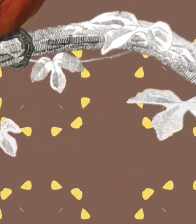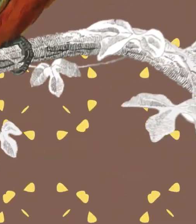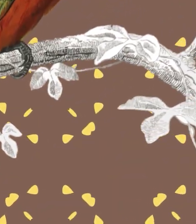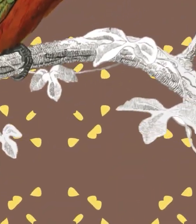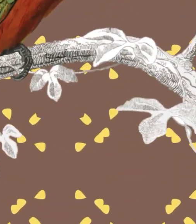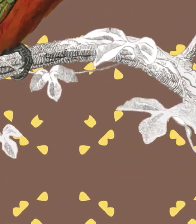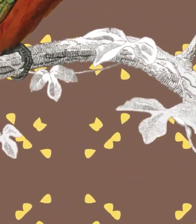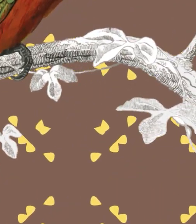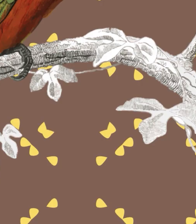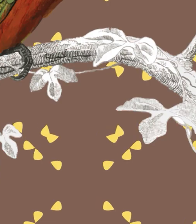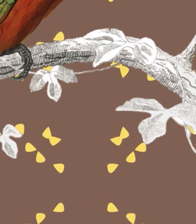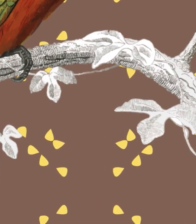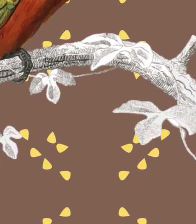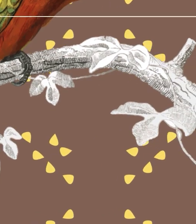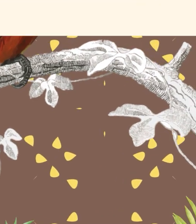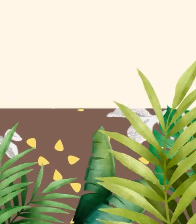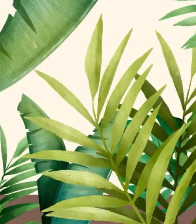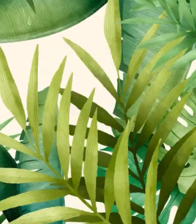realidades